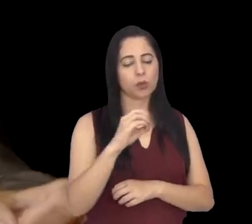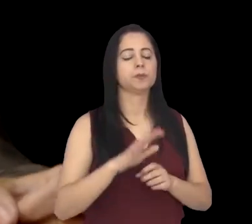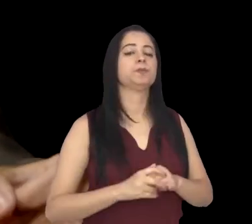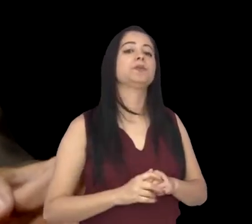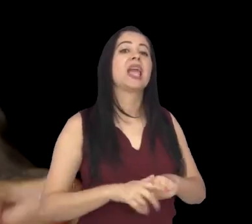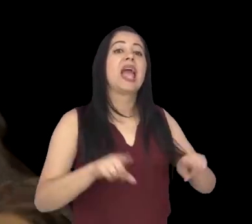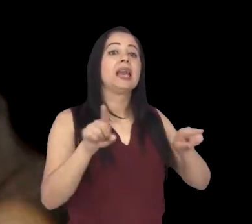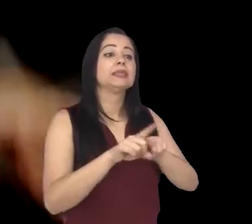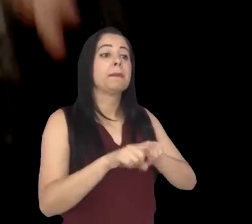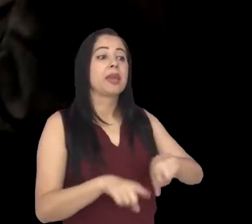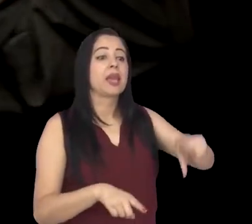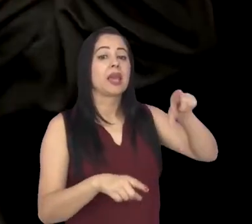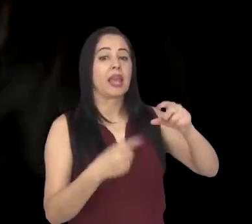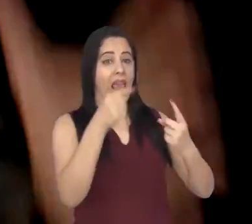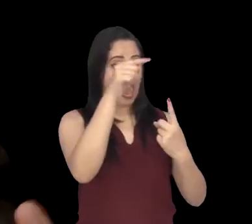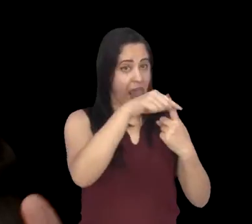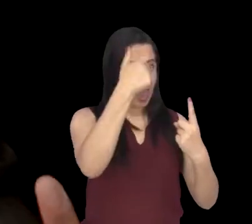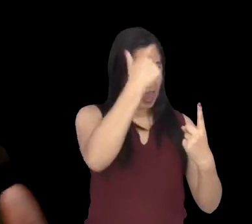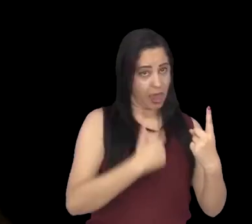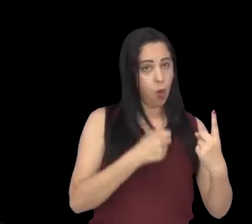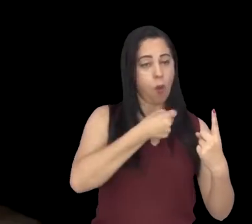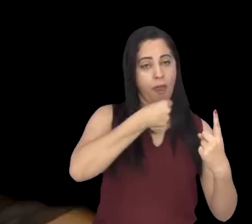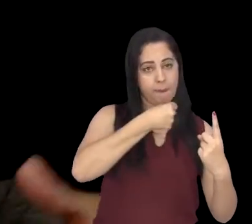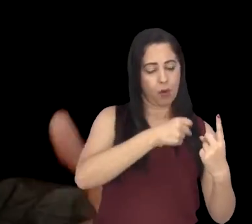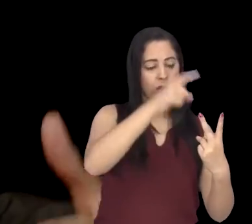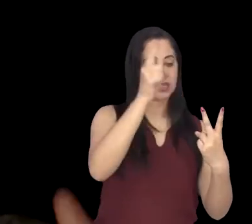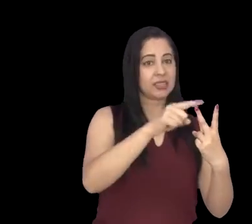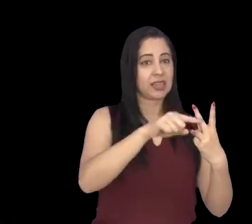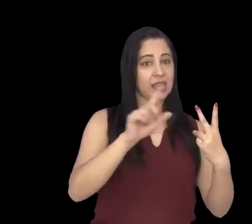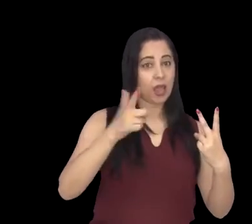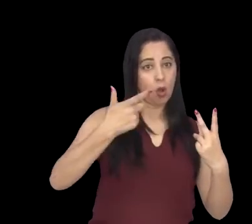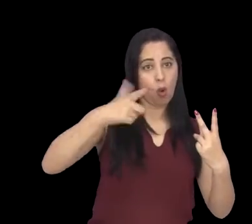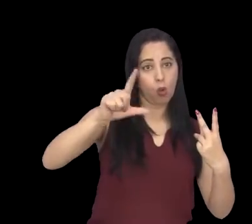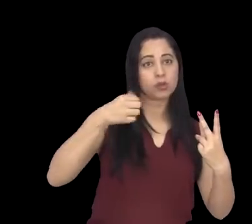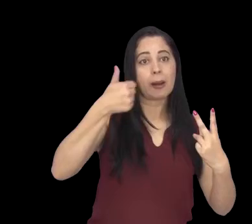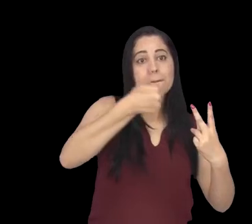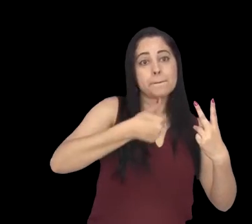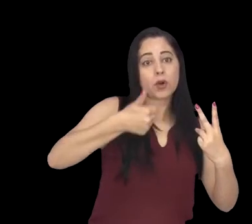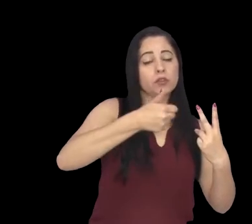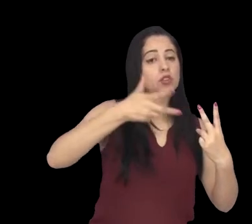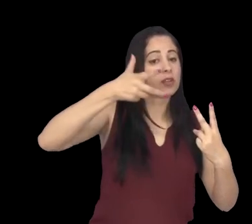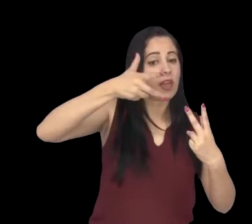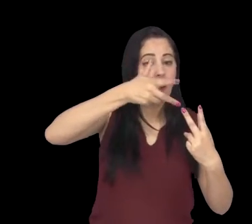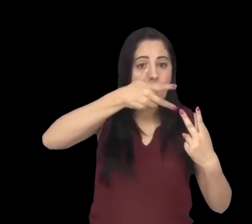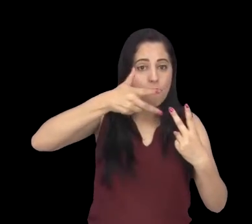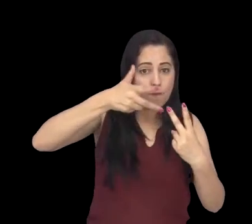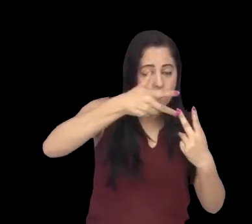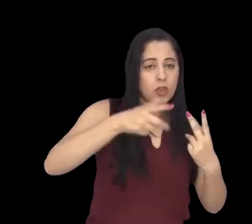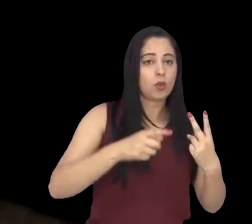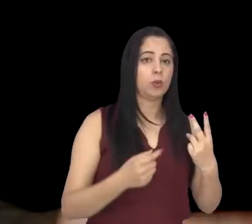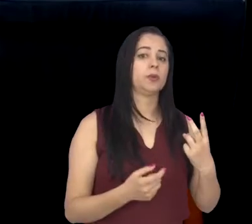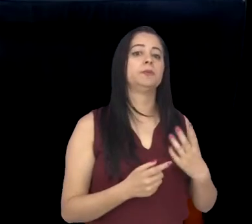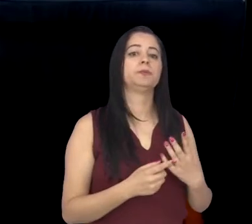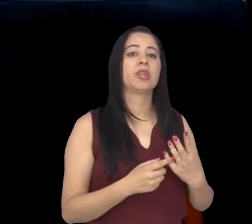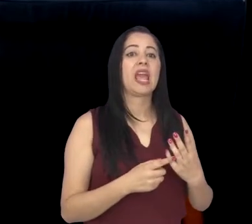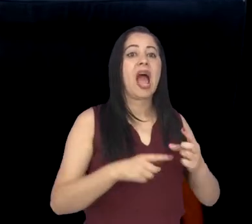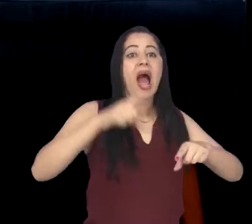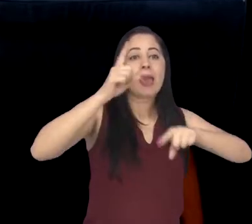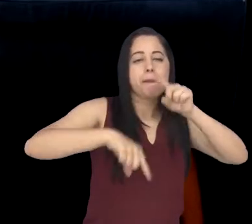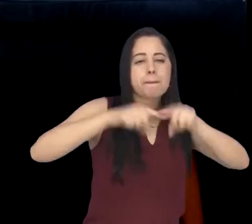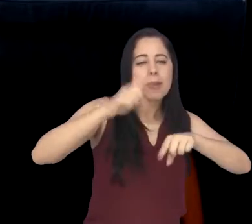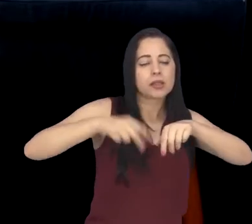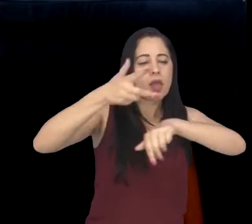câmera, e de filme, mas com 10 mil pés de filme, 20 mil. E carregar tudo aquilo. Eu estou quieto na